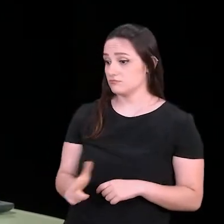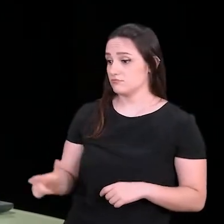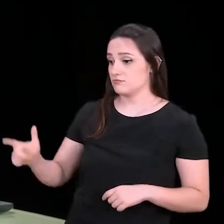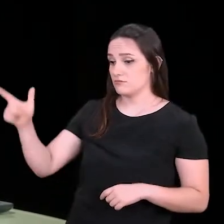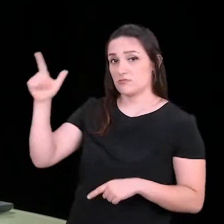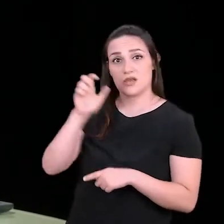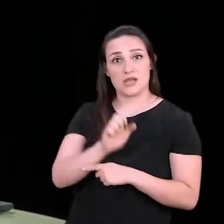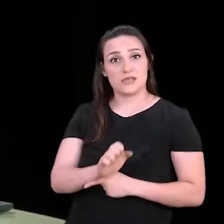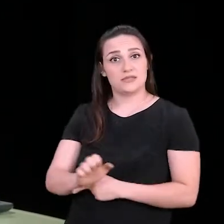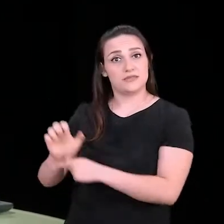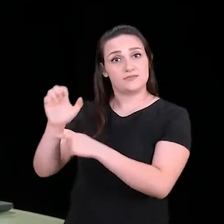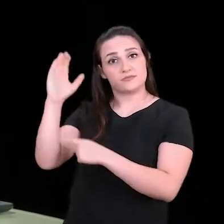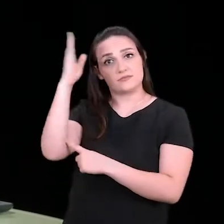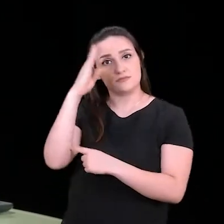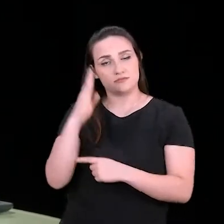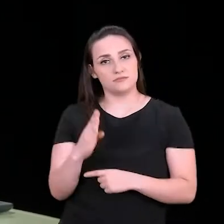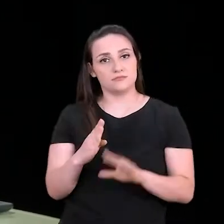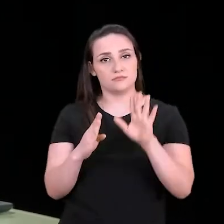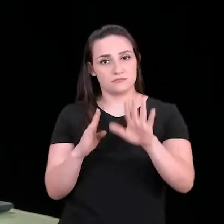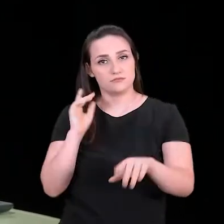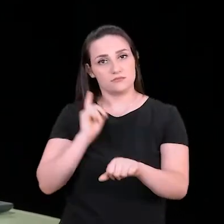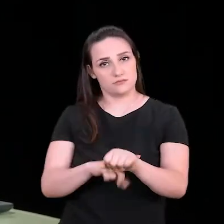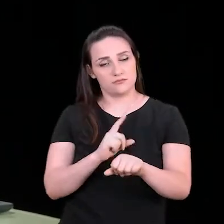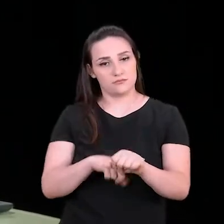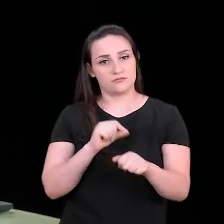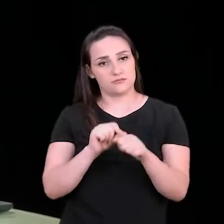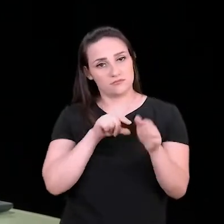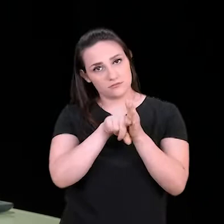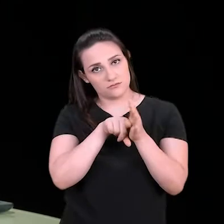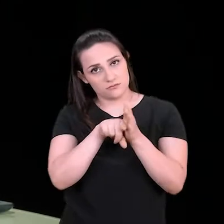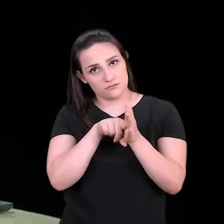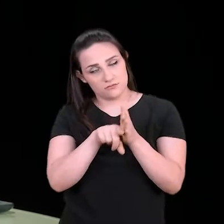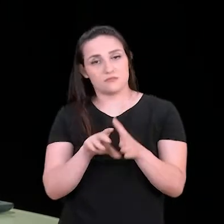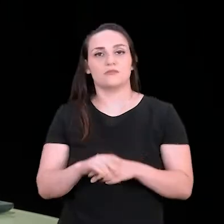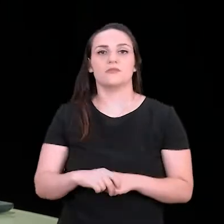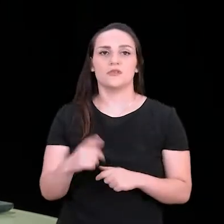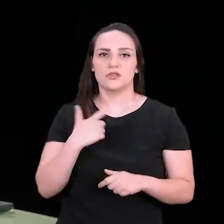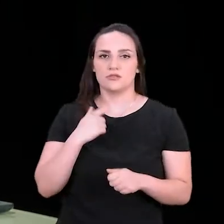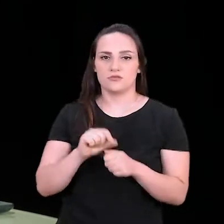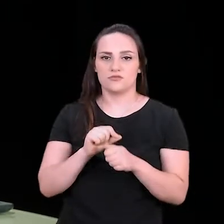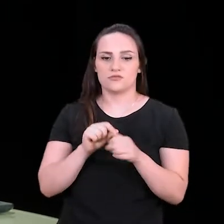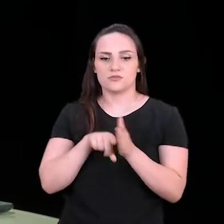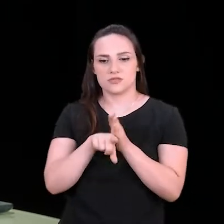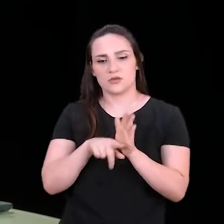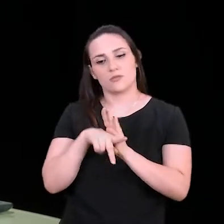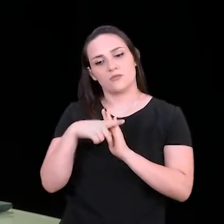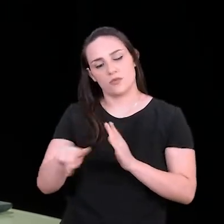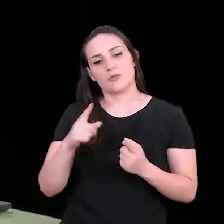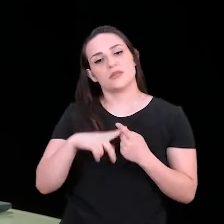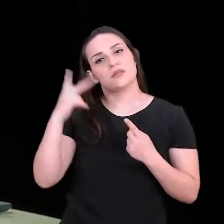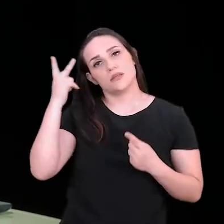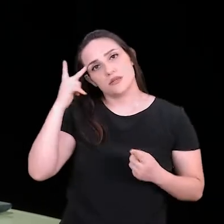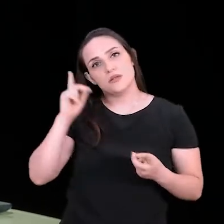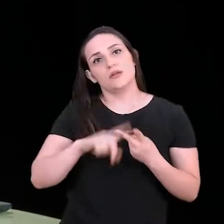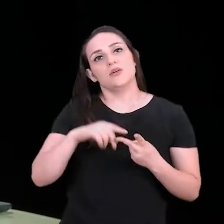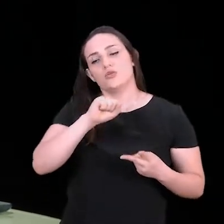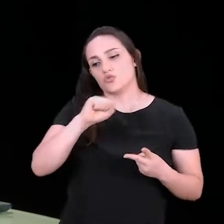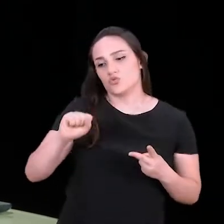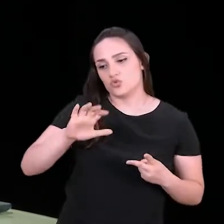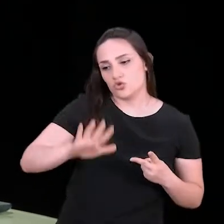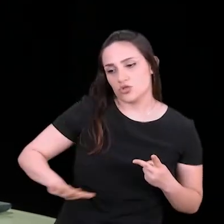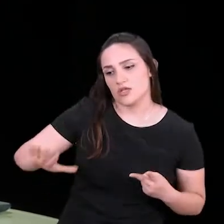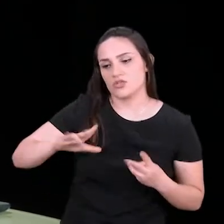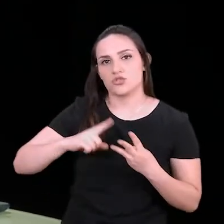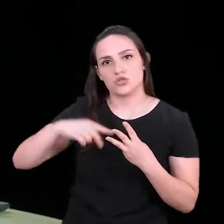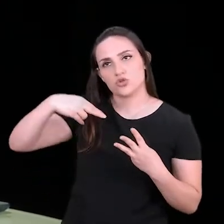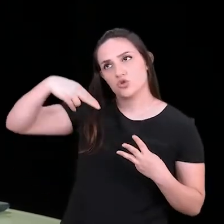no restante do Brasil, pelo menos na pesquisa, no recorte que foi feito, tinha pesquisas de São Paulo, pesquisas